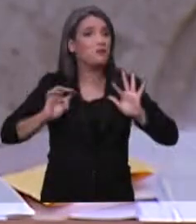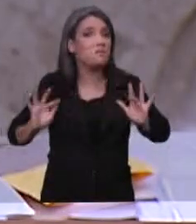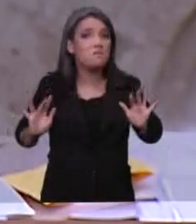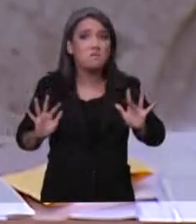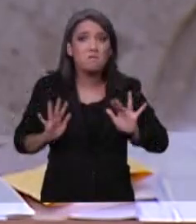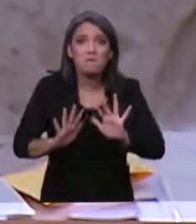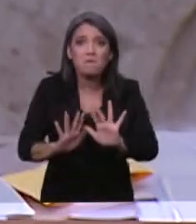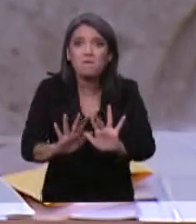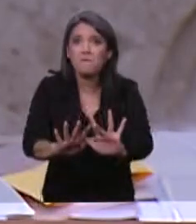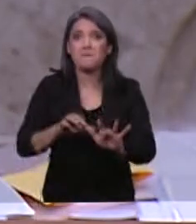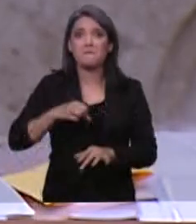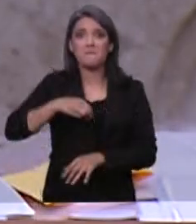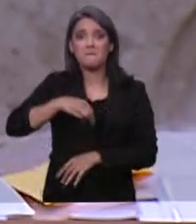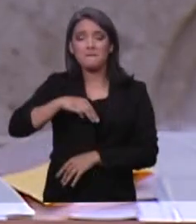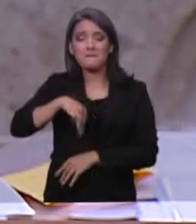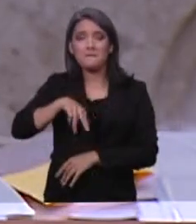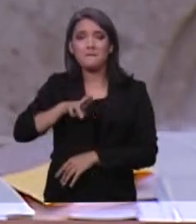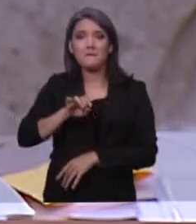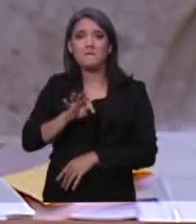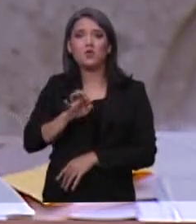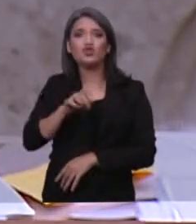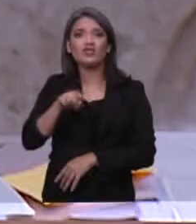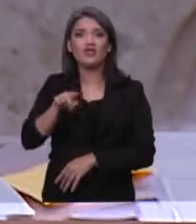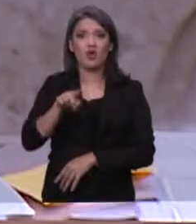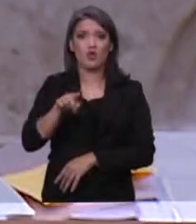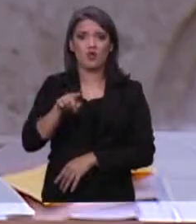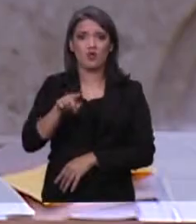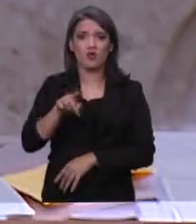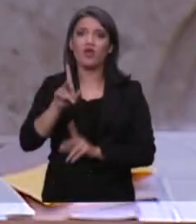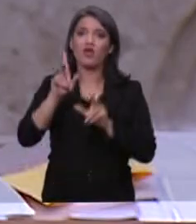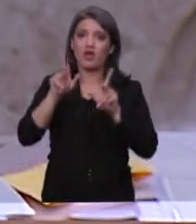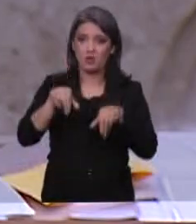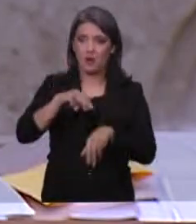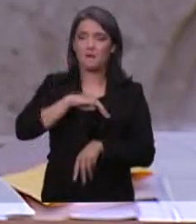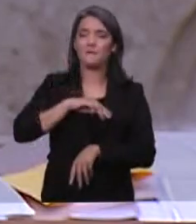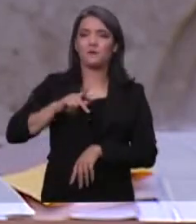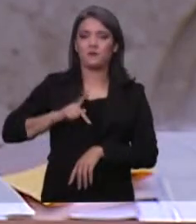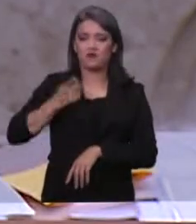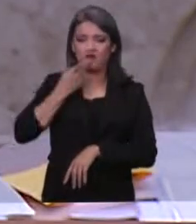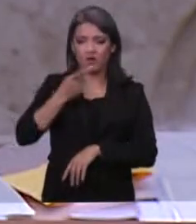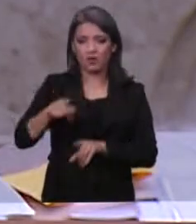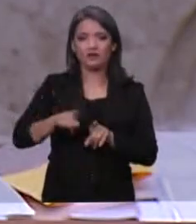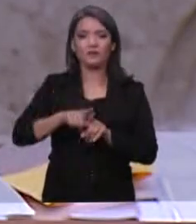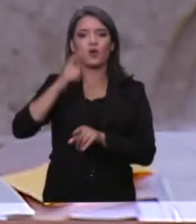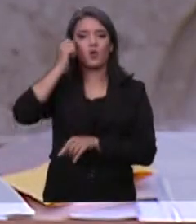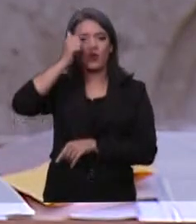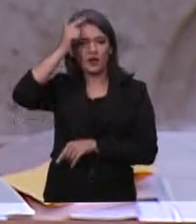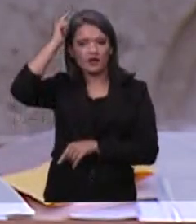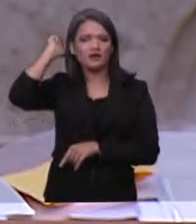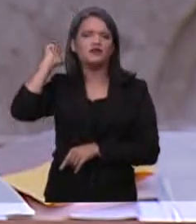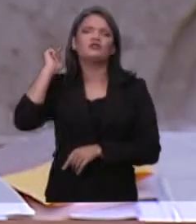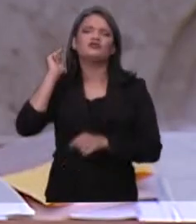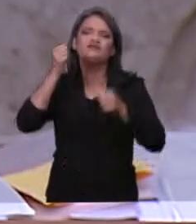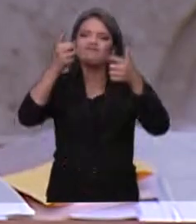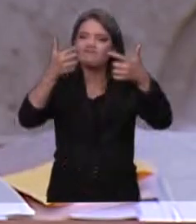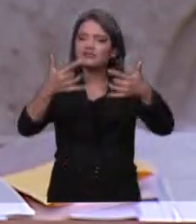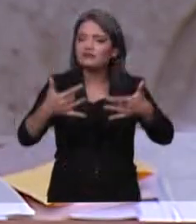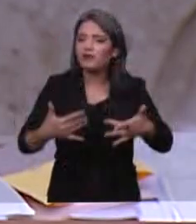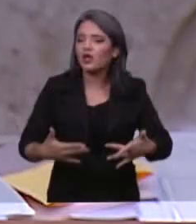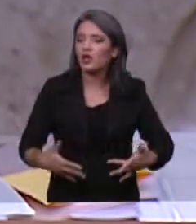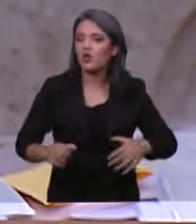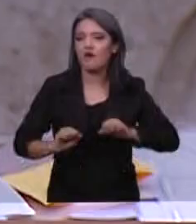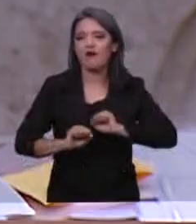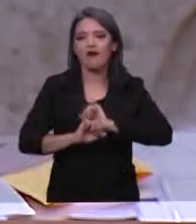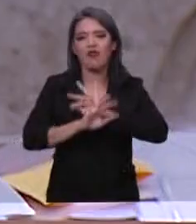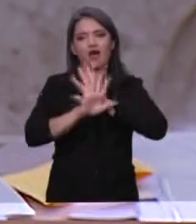o Ministério Público e o ministro Alexandre de Moraes abordou com uma clareza